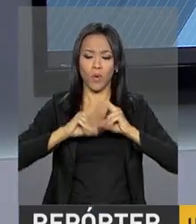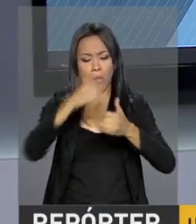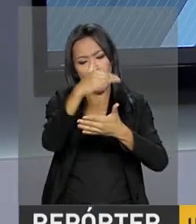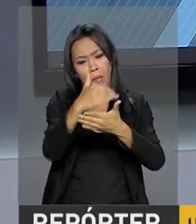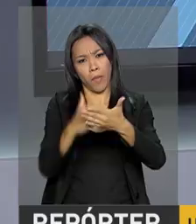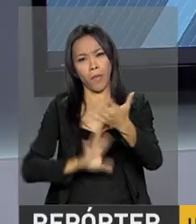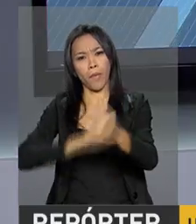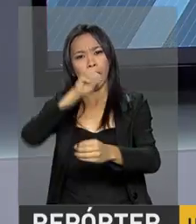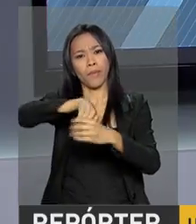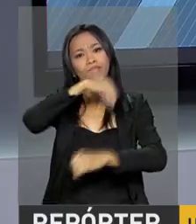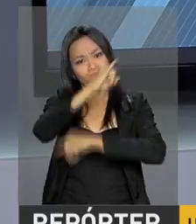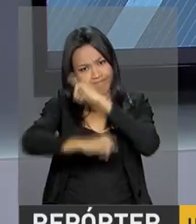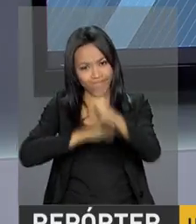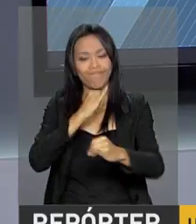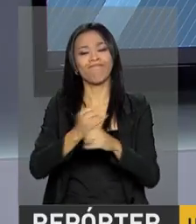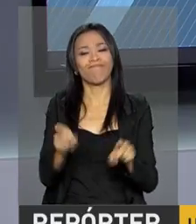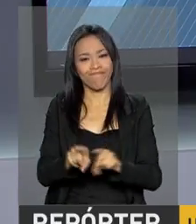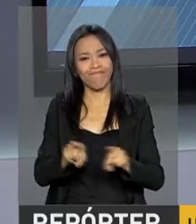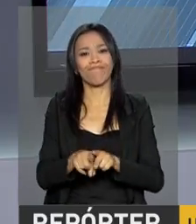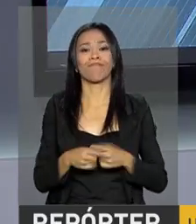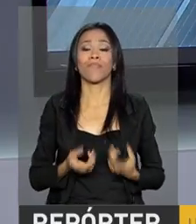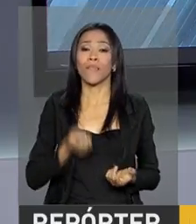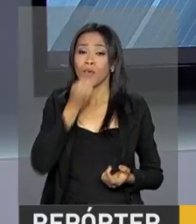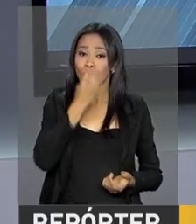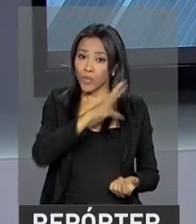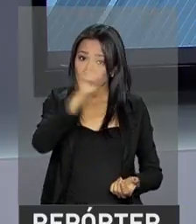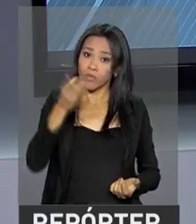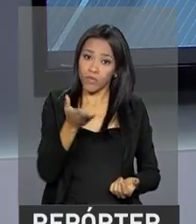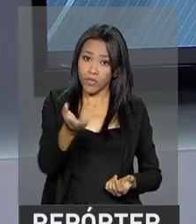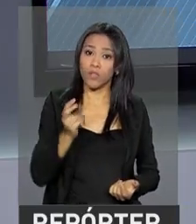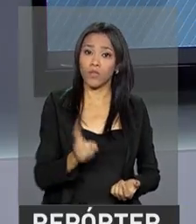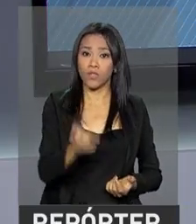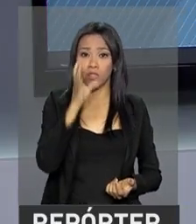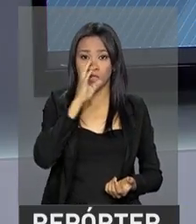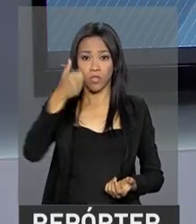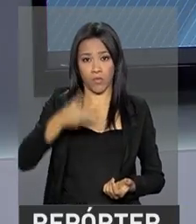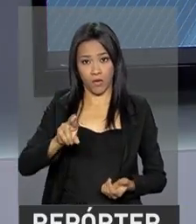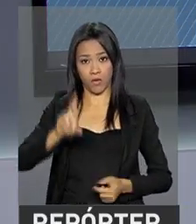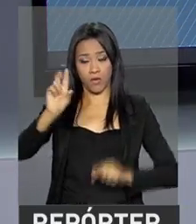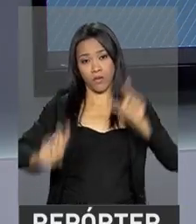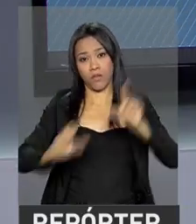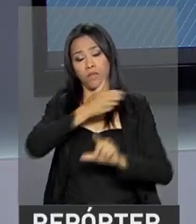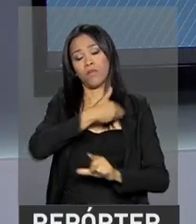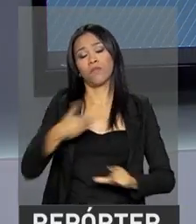nossa programação também está na internet. Um bom dia para você e continue com a gente na